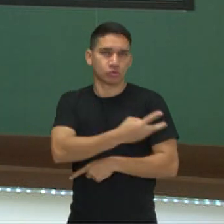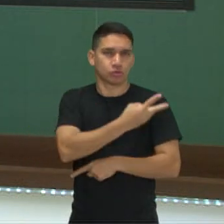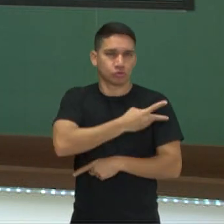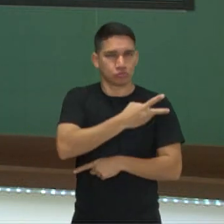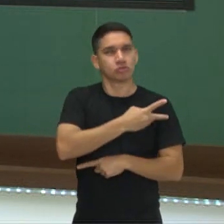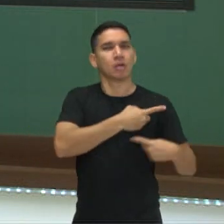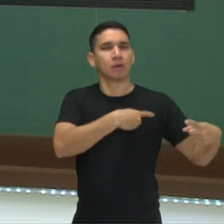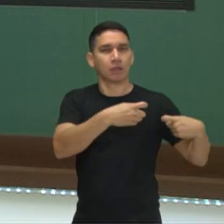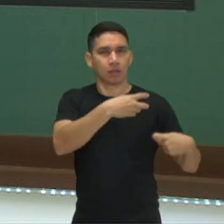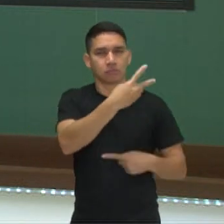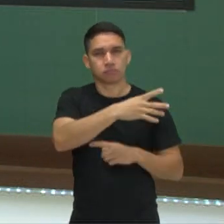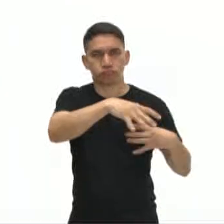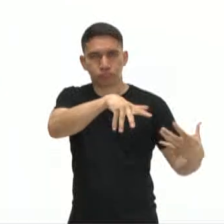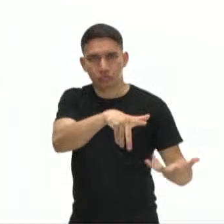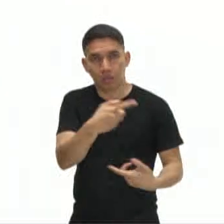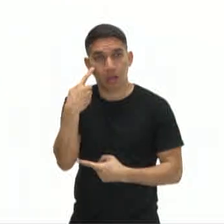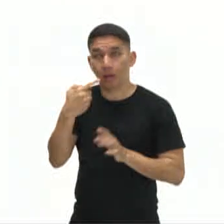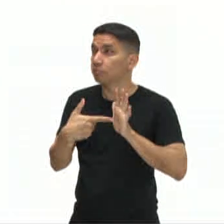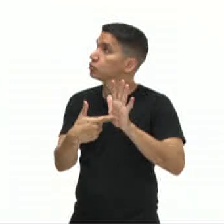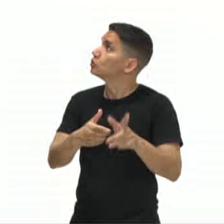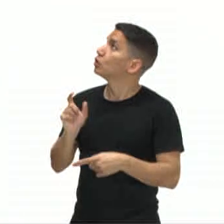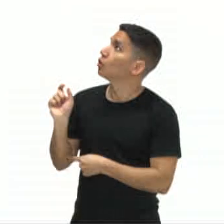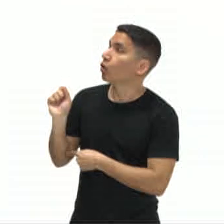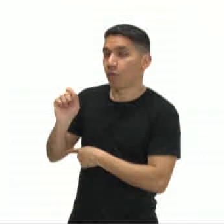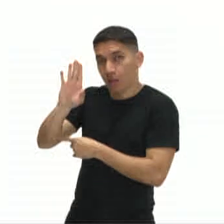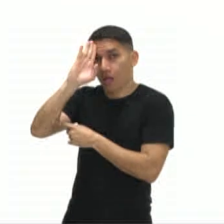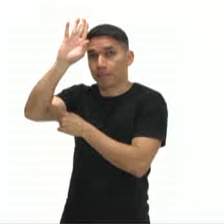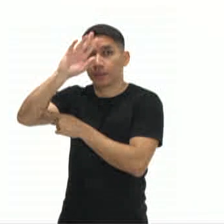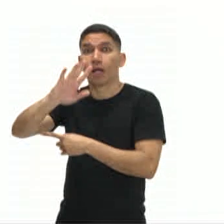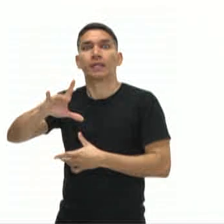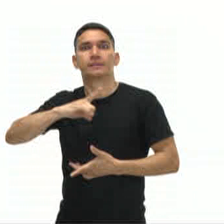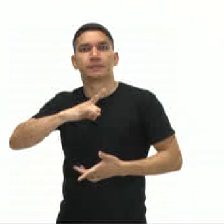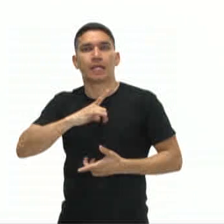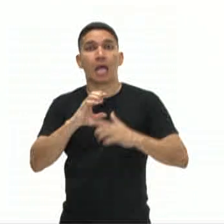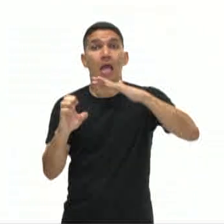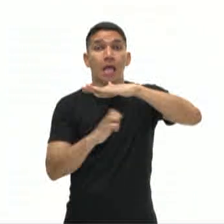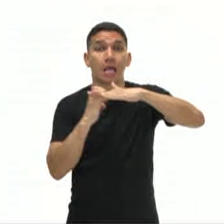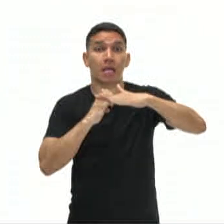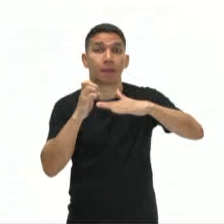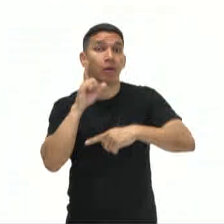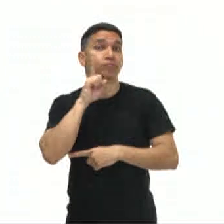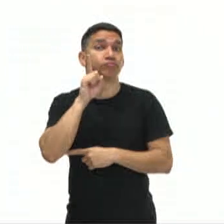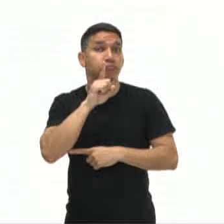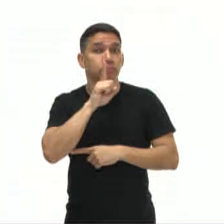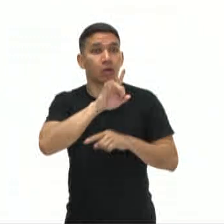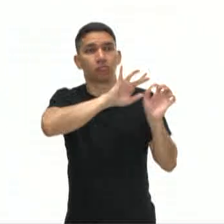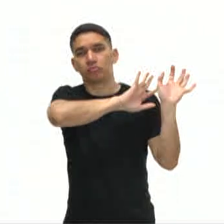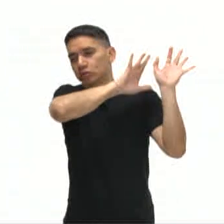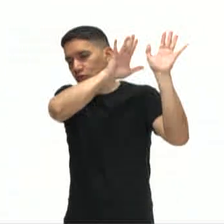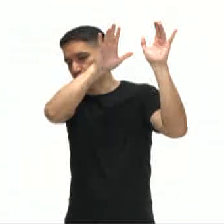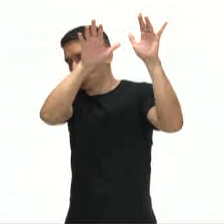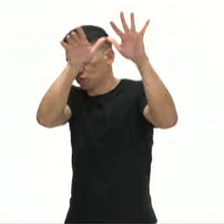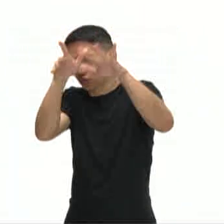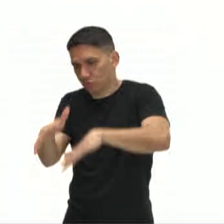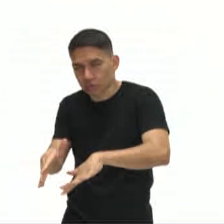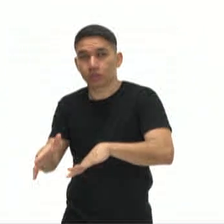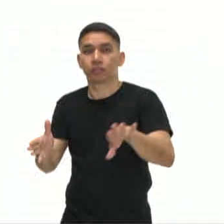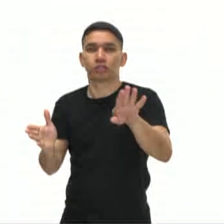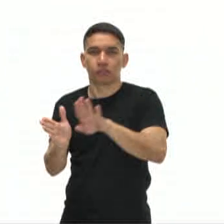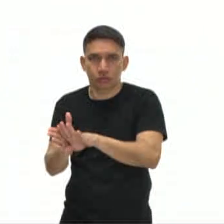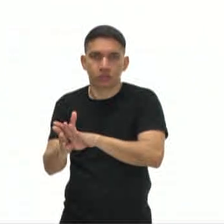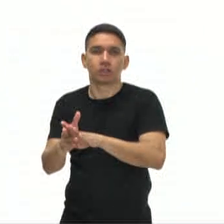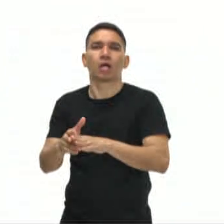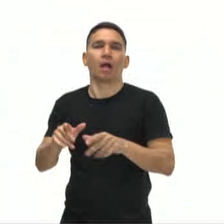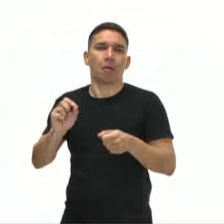Olha só, mostrando ali que principalmente as grandes empresas vindas dos Estados Unidos da México, as montadoras, né? As